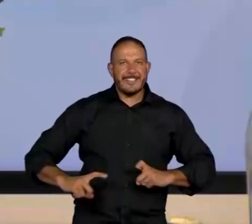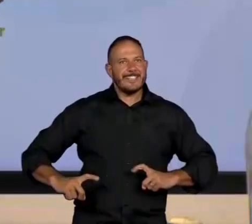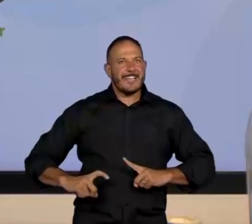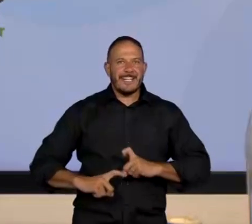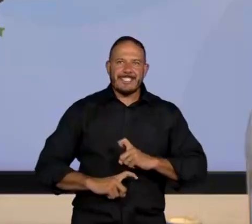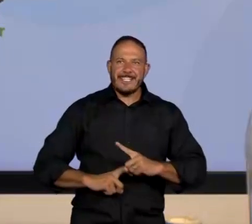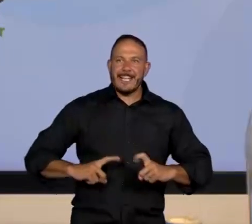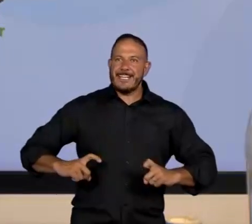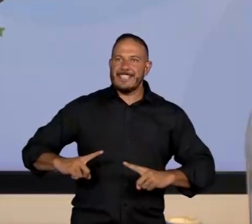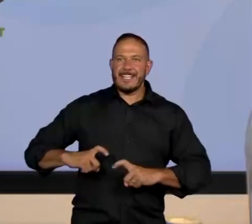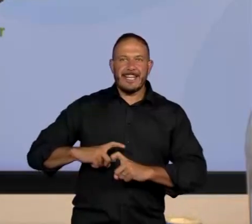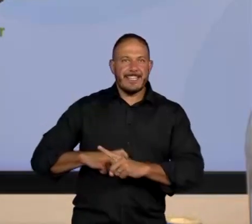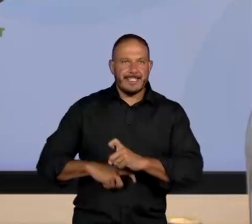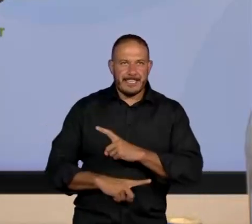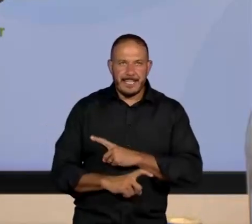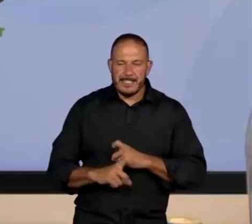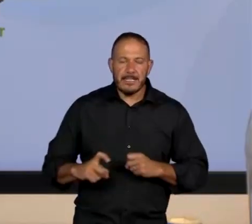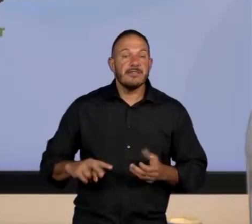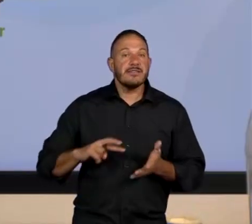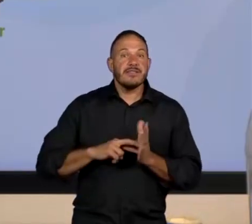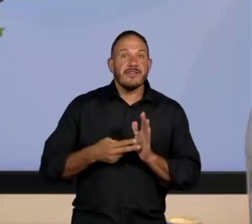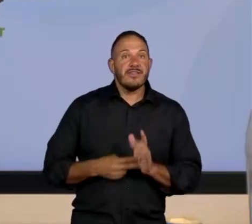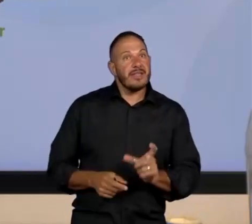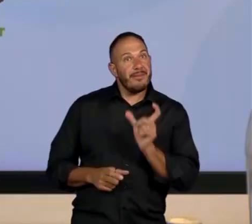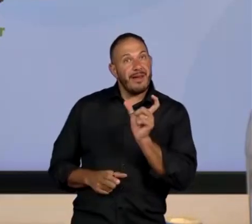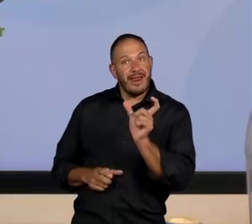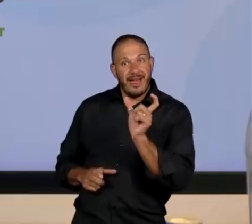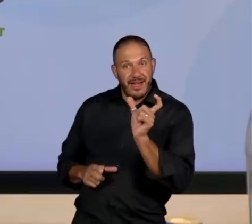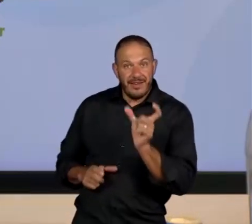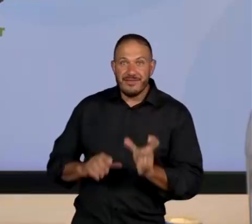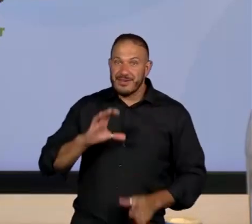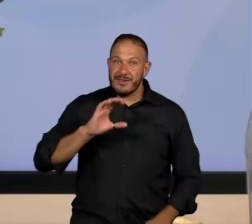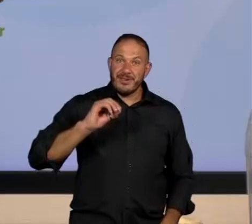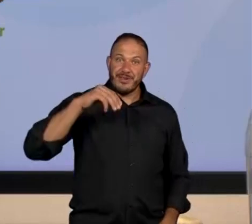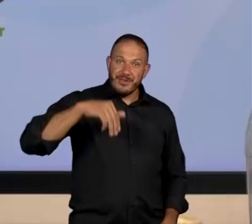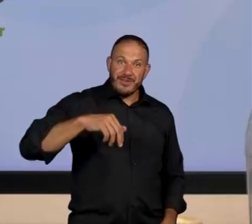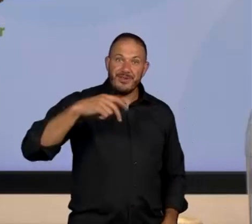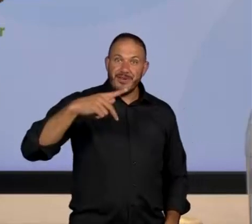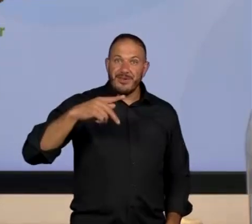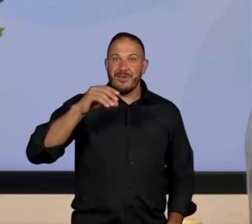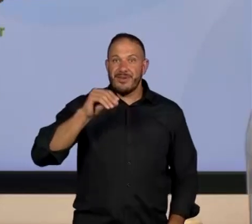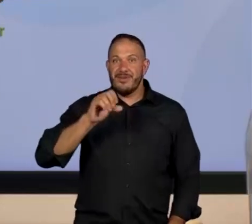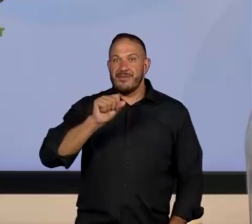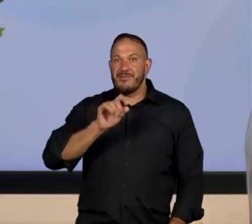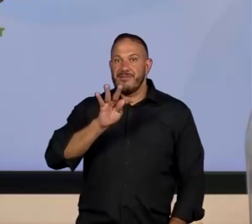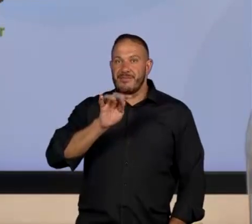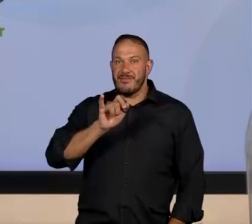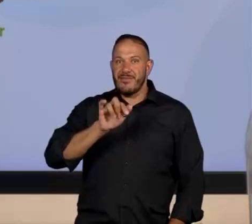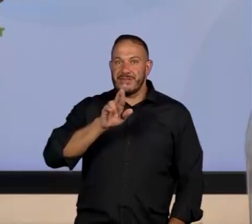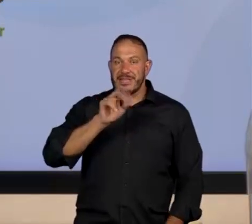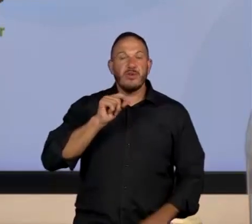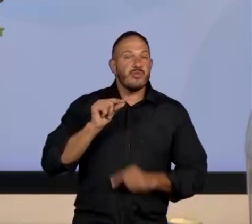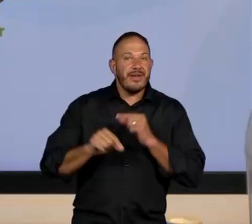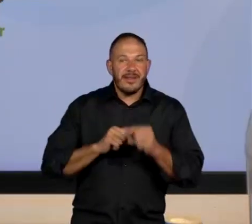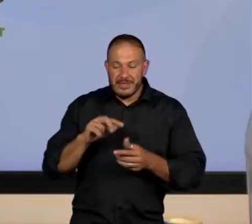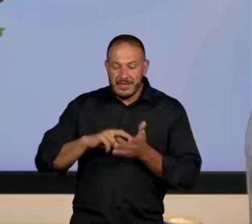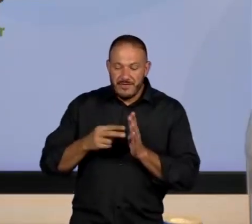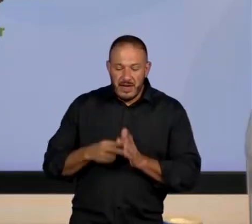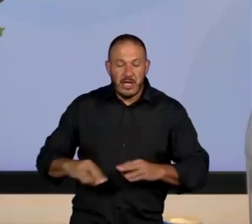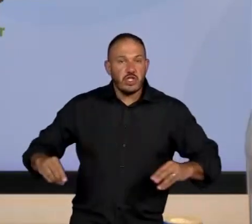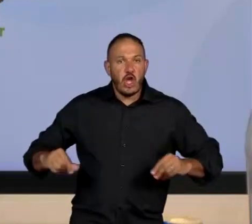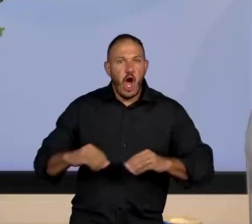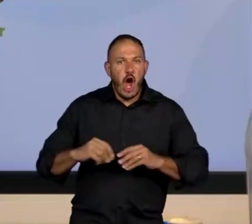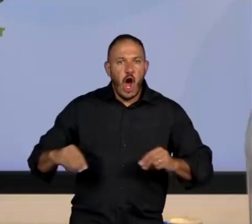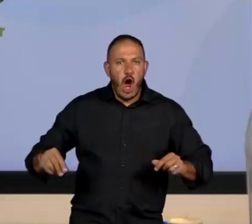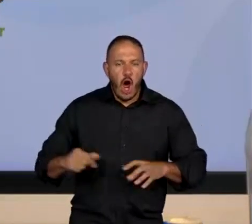O que significa isso? Aquela palavrinha bonitinha que a gente disse, solo umífero. Por quê? Quando a gente